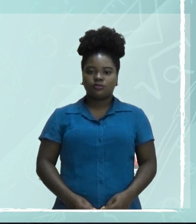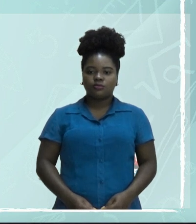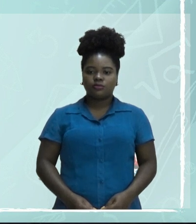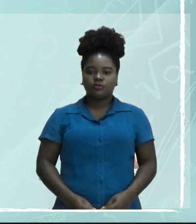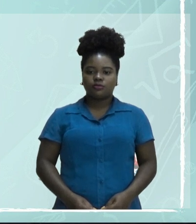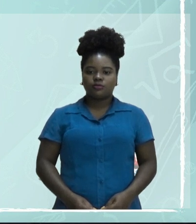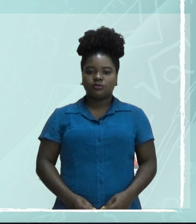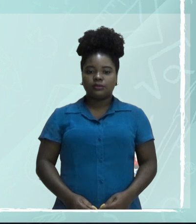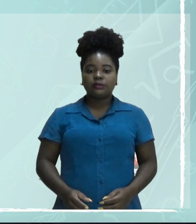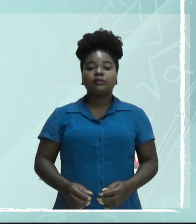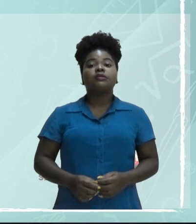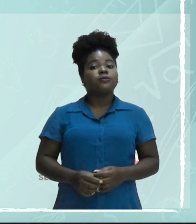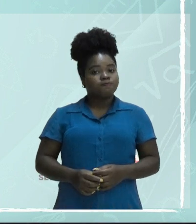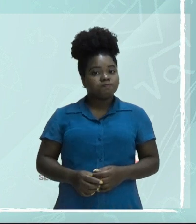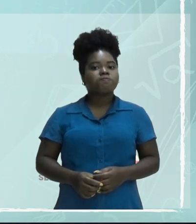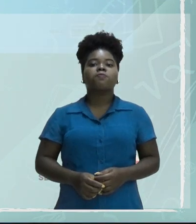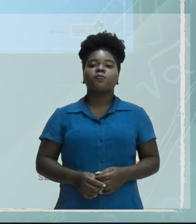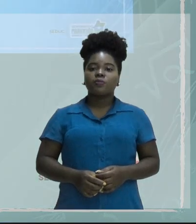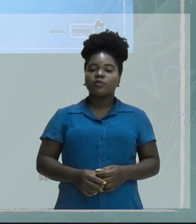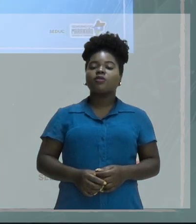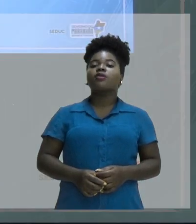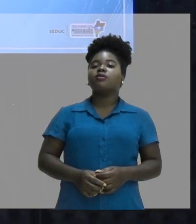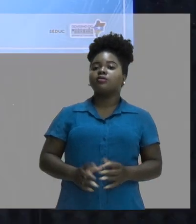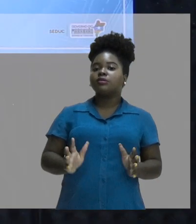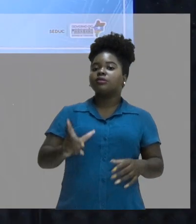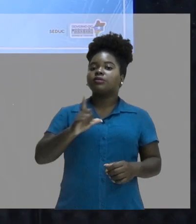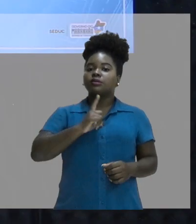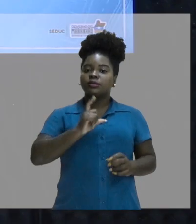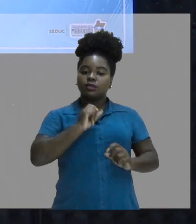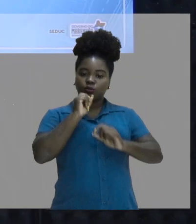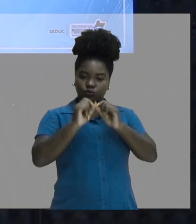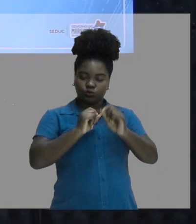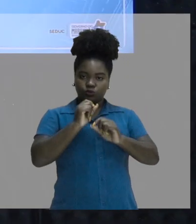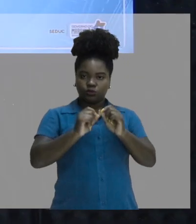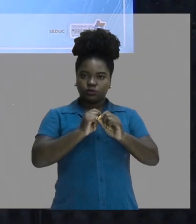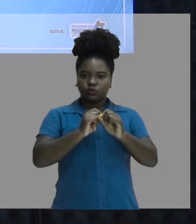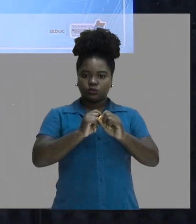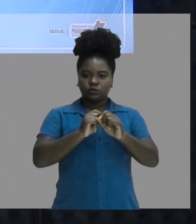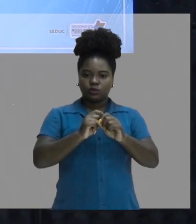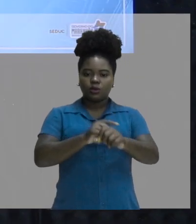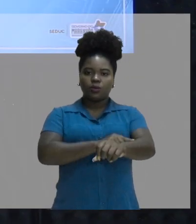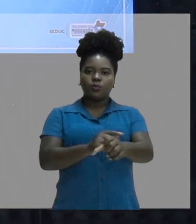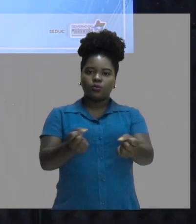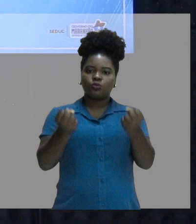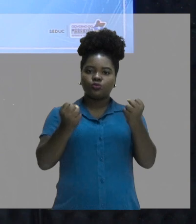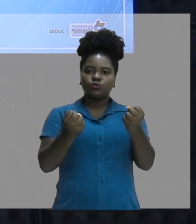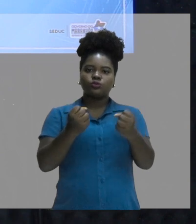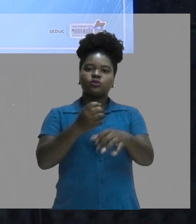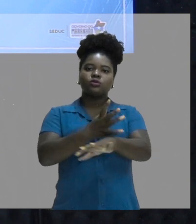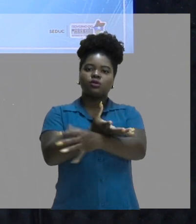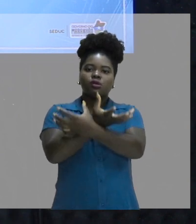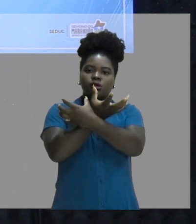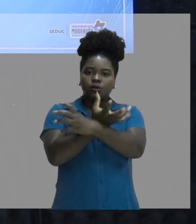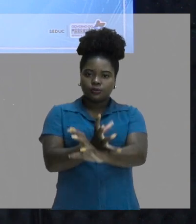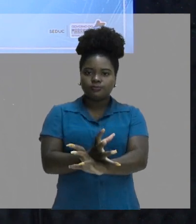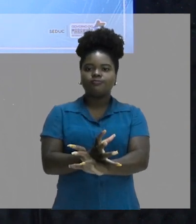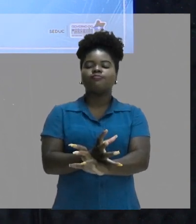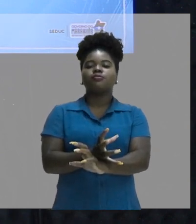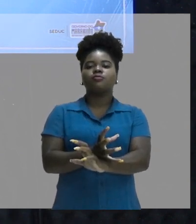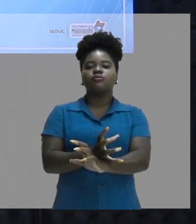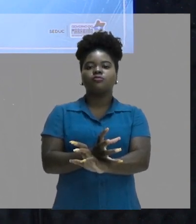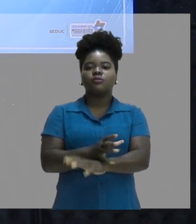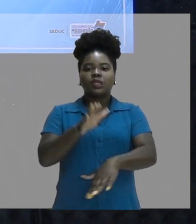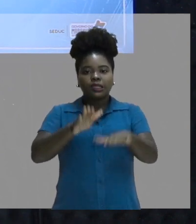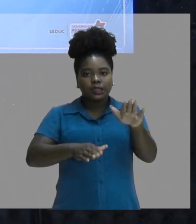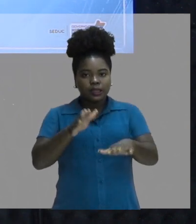nossa vontade. Aqui sim, o sistema músculo-esquelético, ele depende da minha informação,